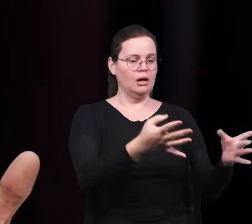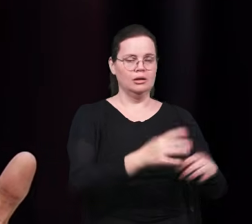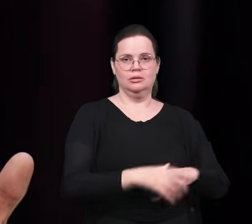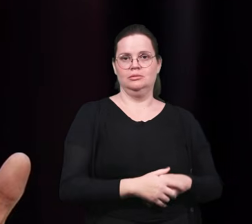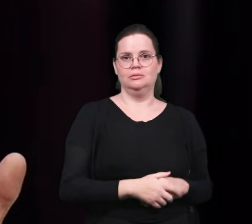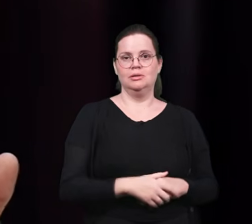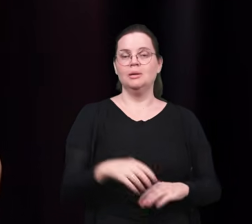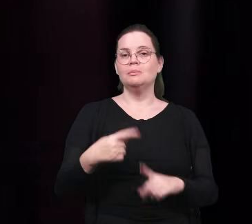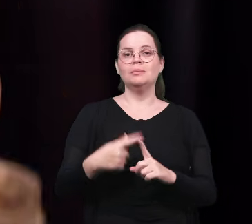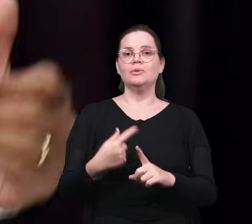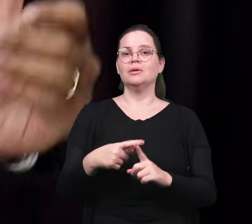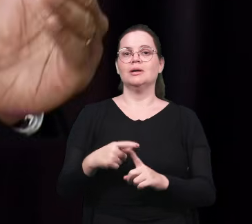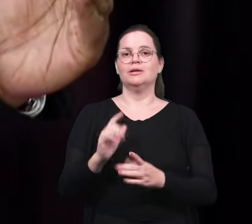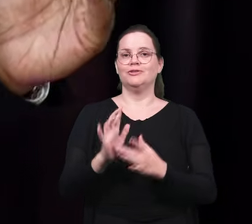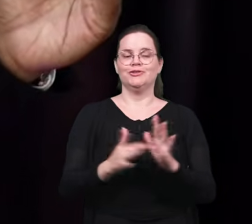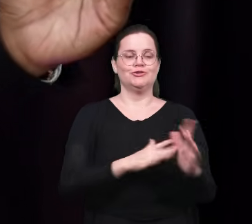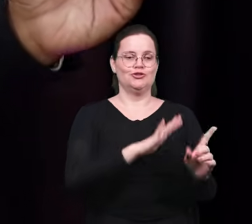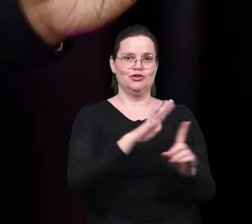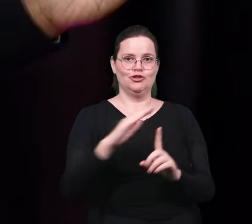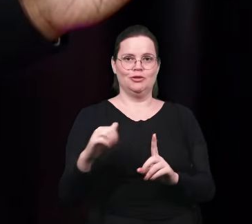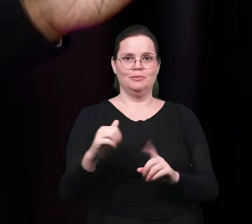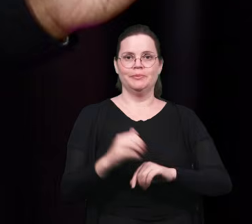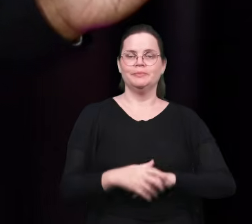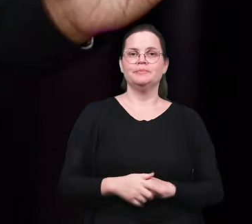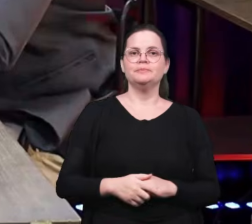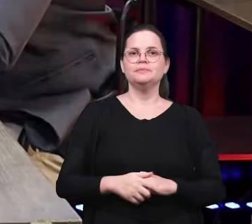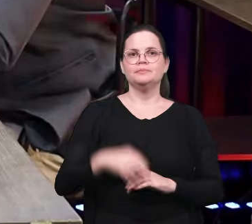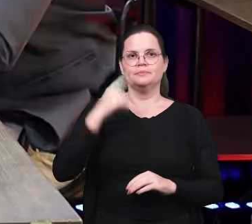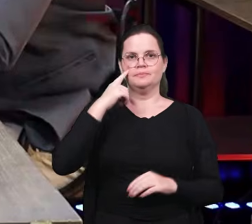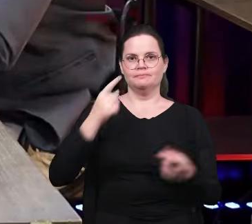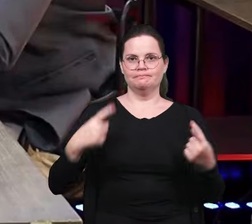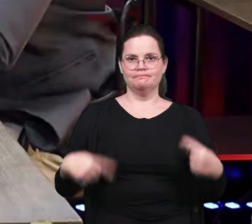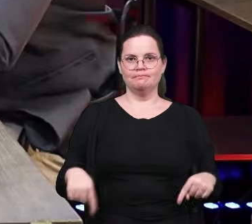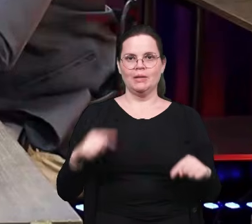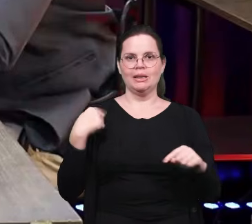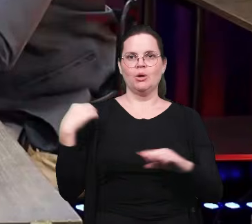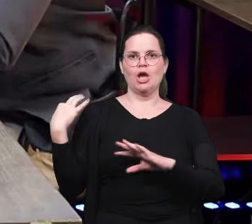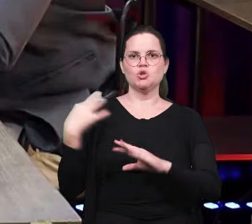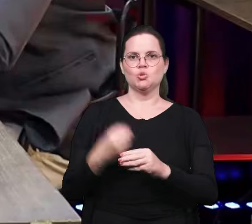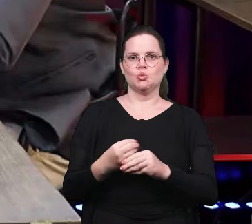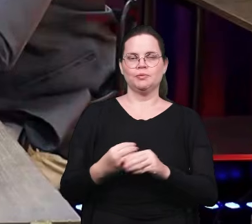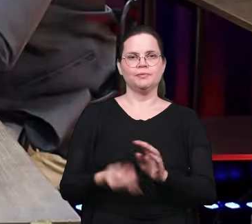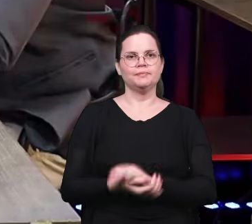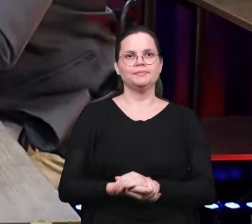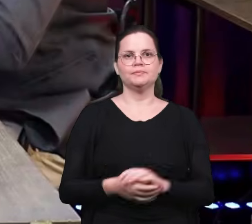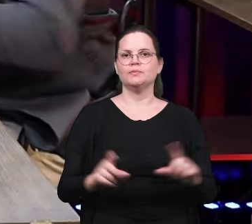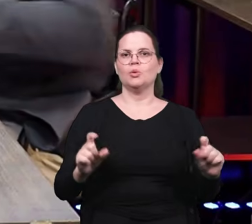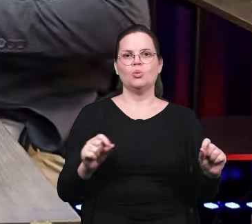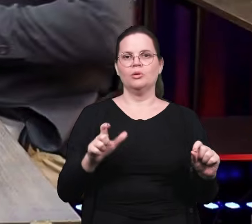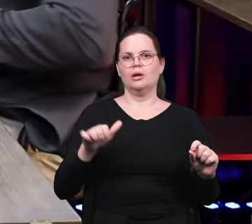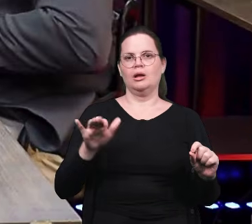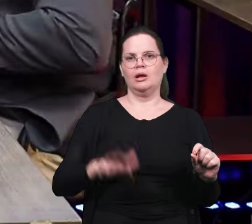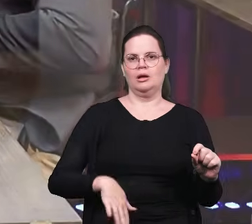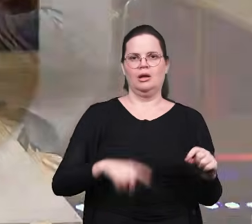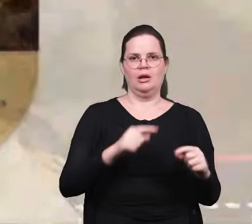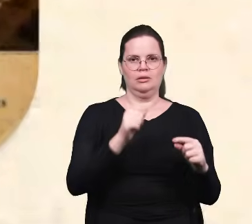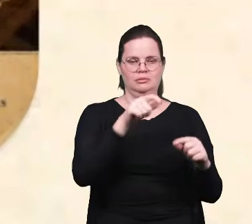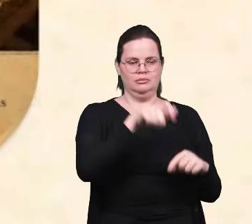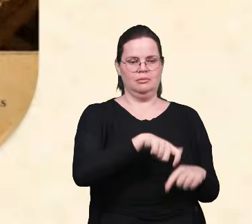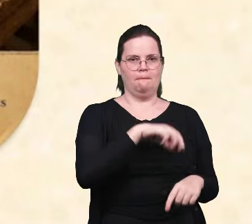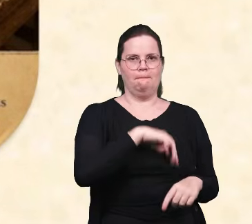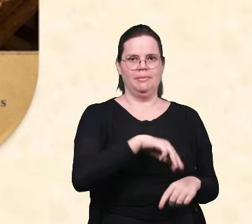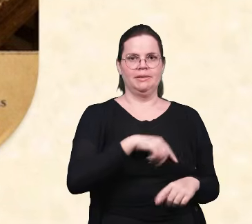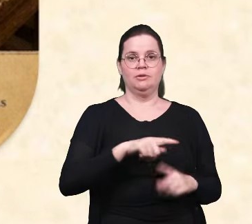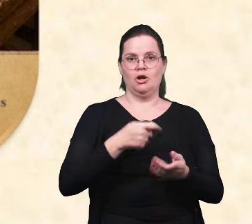Jesus o chama. Né? Então, aqui embaixo, um pequeno resumo, né, daquilo de quem foi Mateus. Ele era cobrador